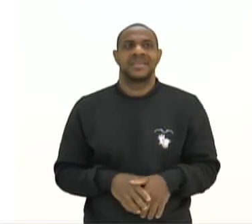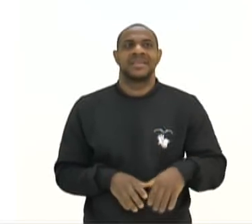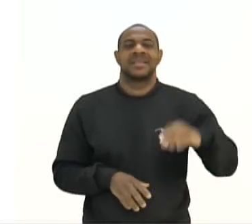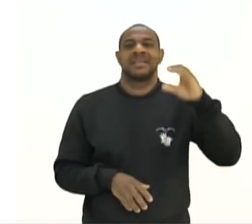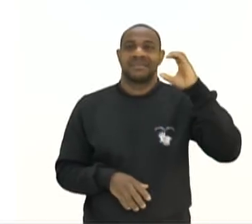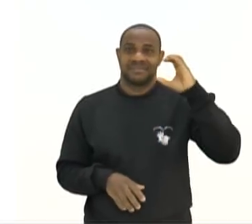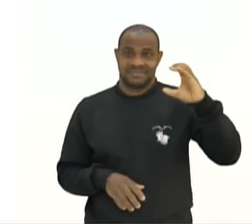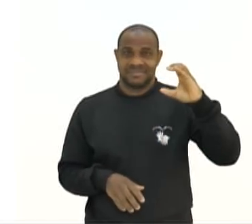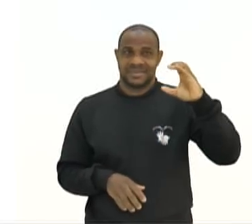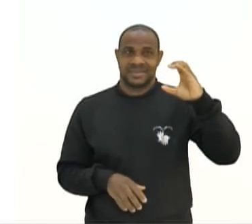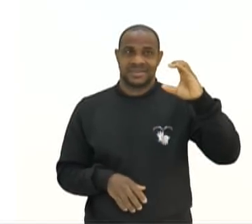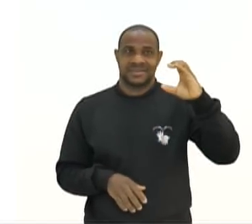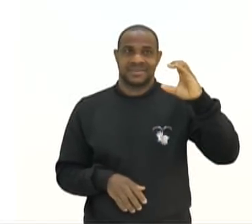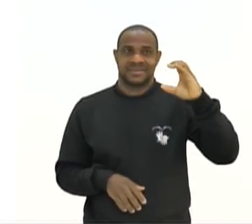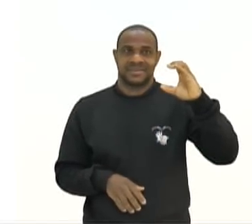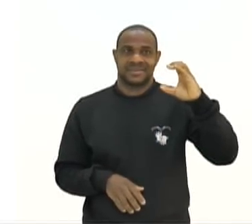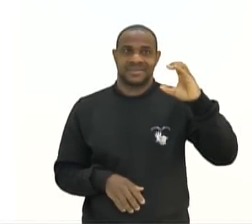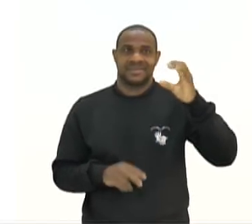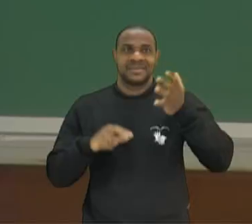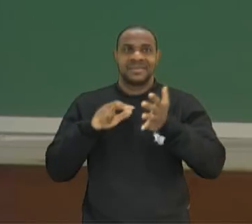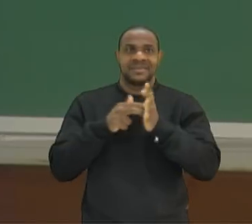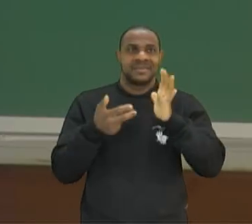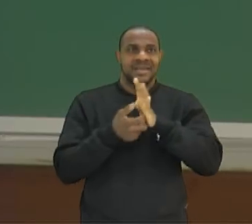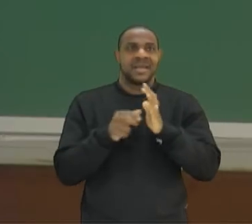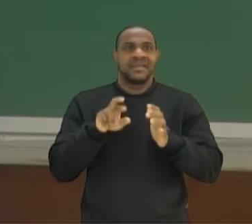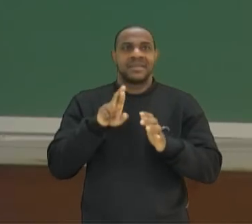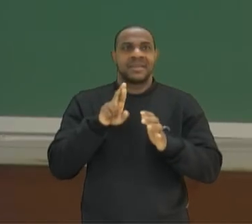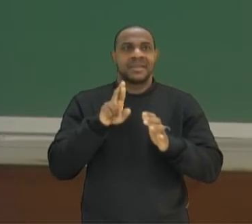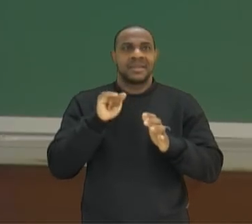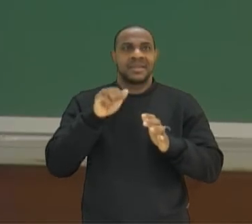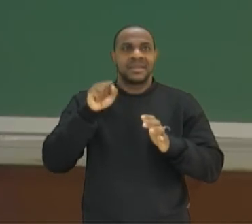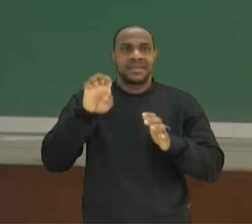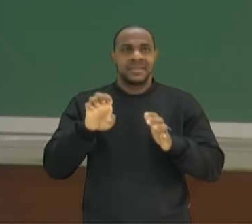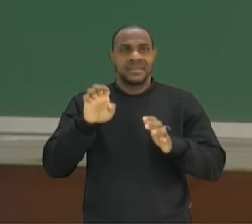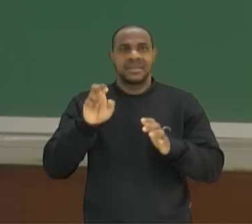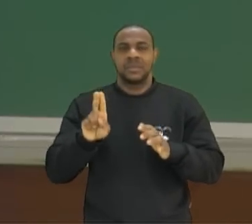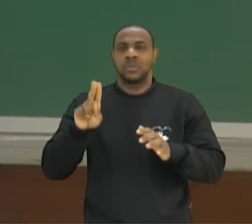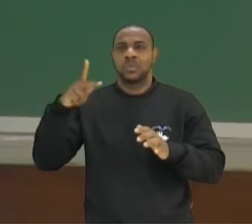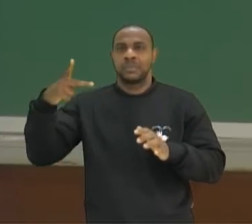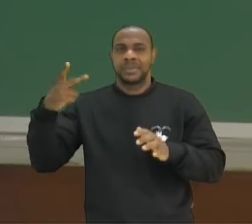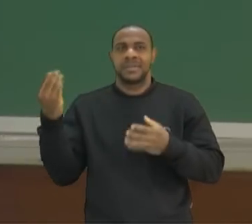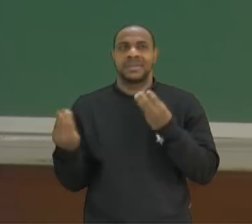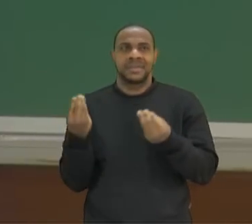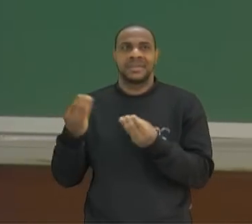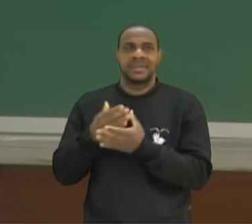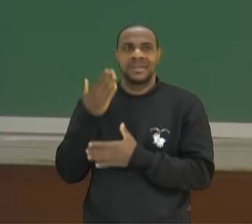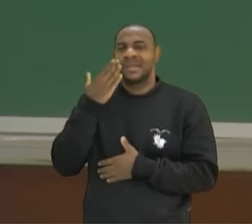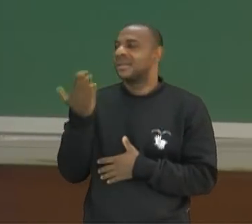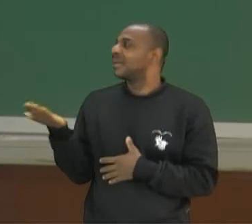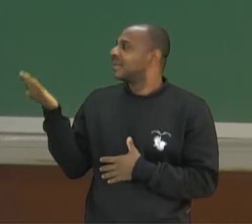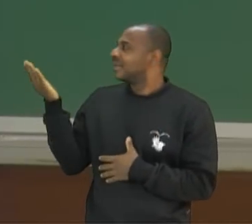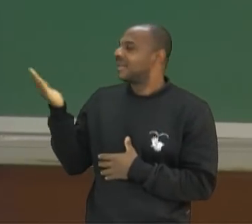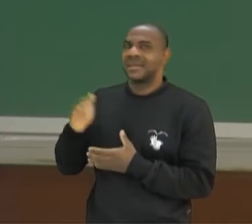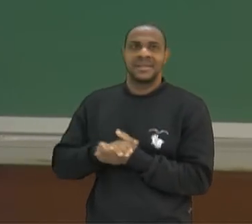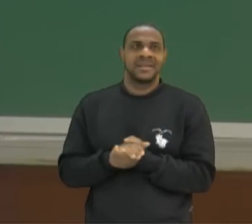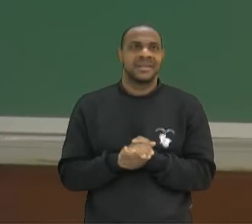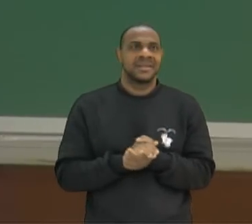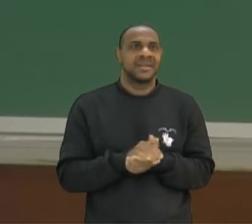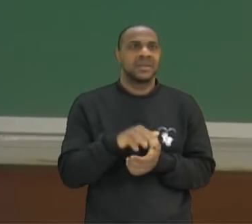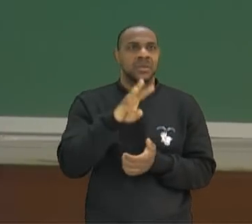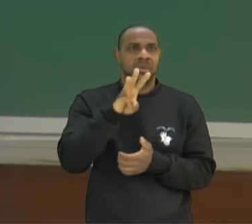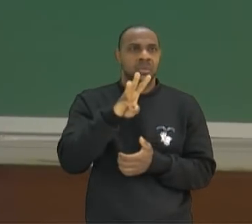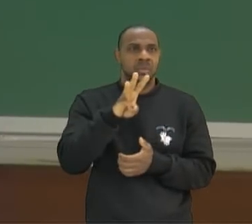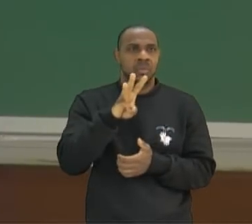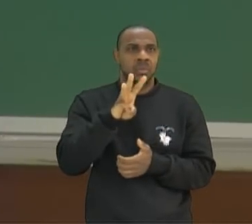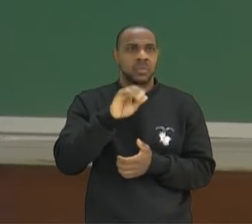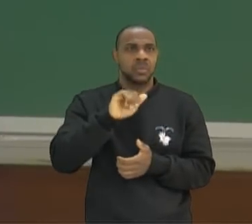Letter C. Ok. Então, na afirmação acima, o significado da expressão rise up